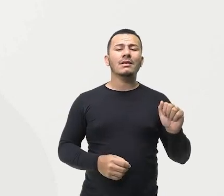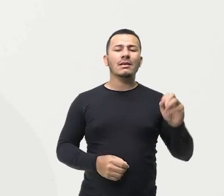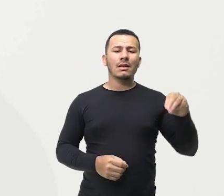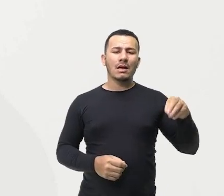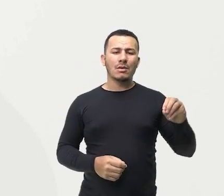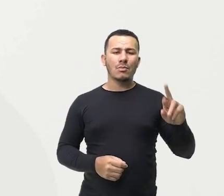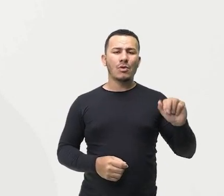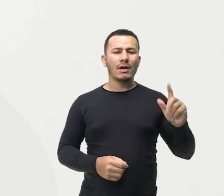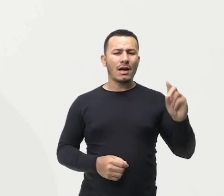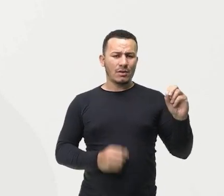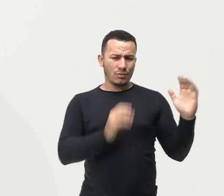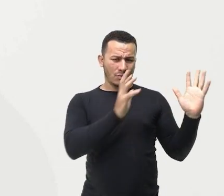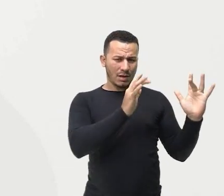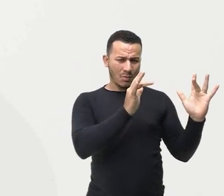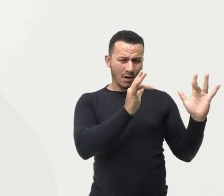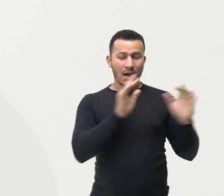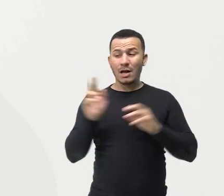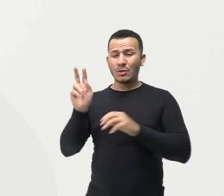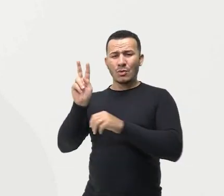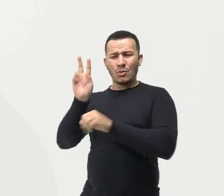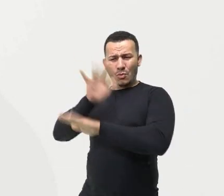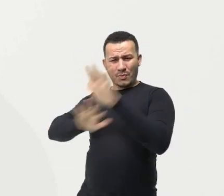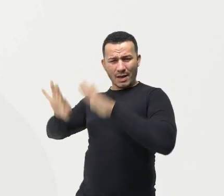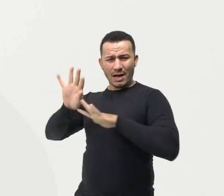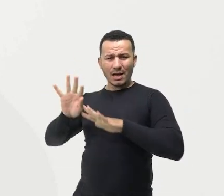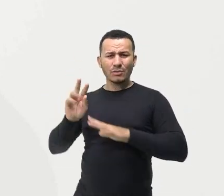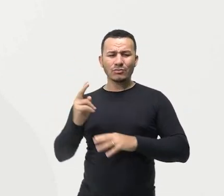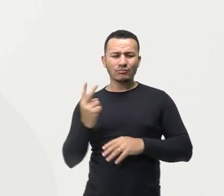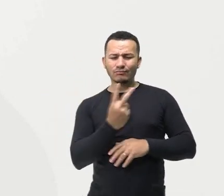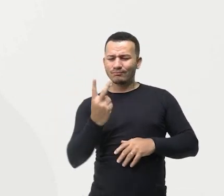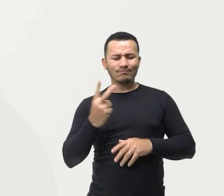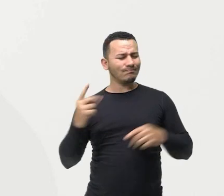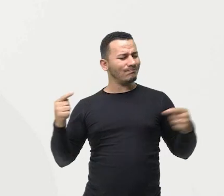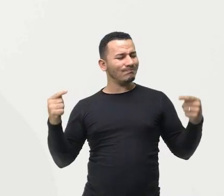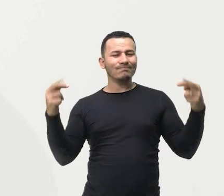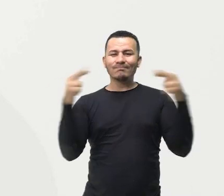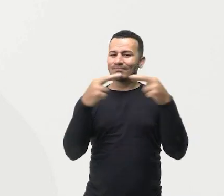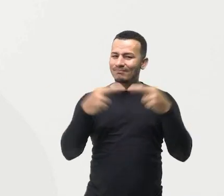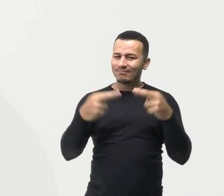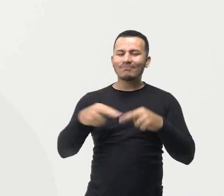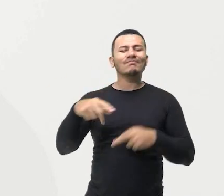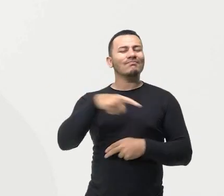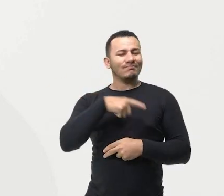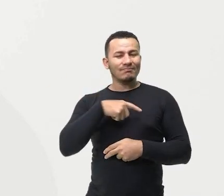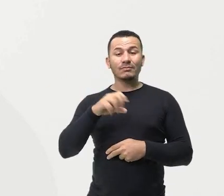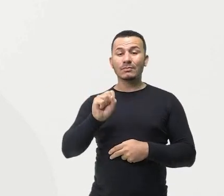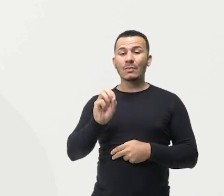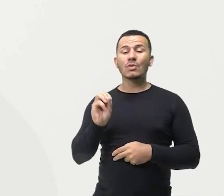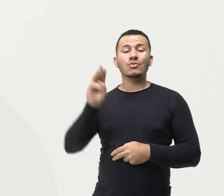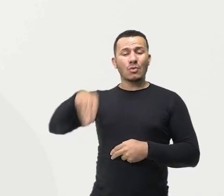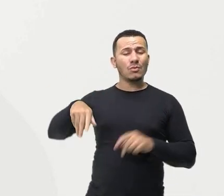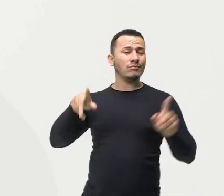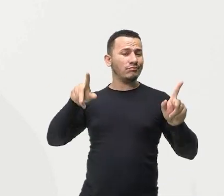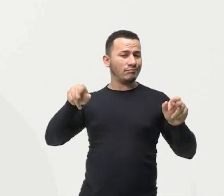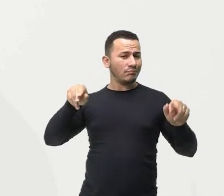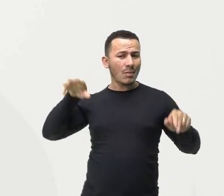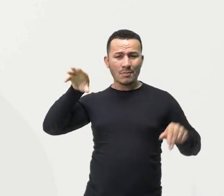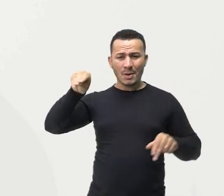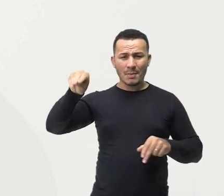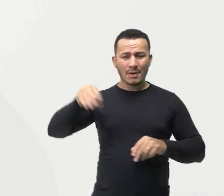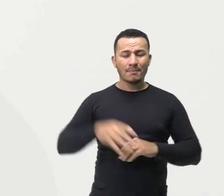só, outra rima aqui, colocando essas letrinhas para indicar a marcação dessa rima. Eu abro